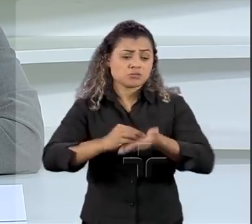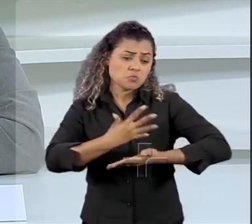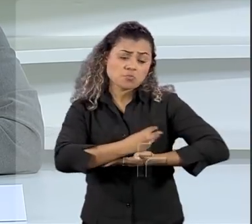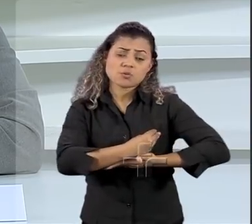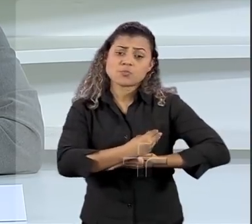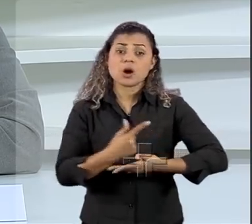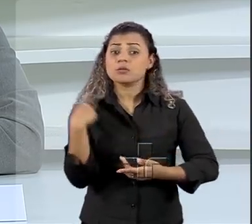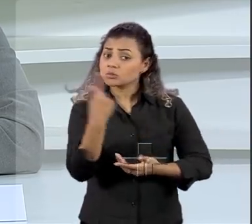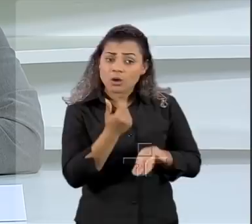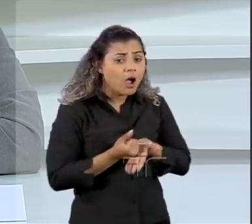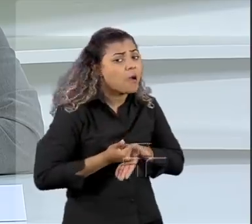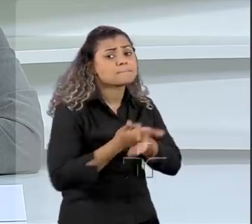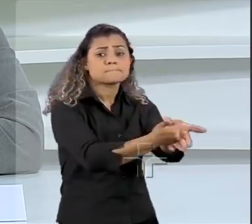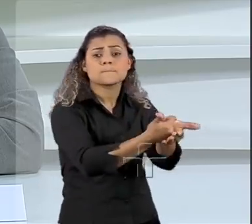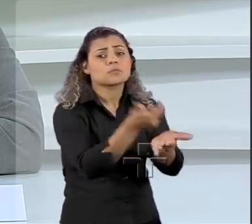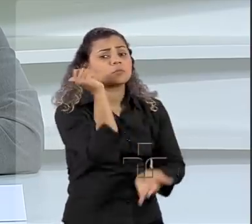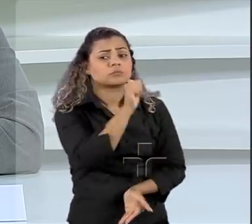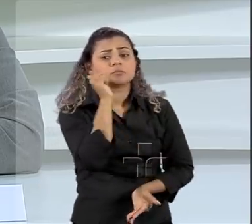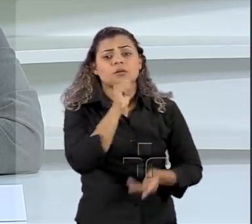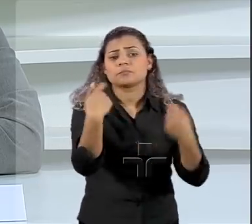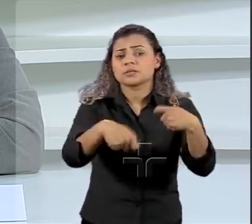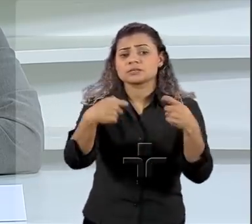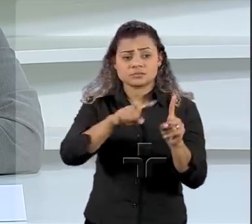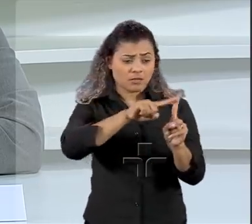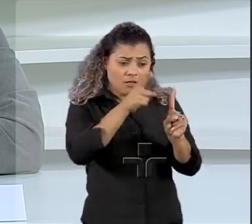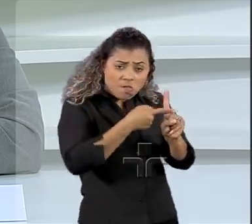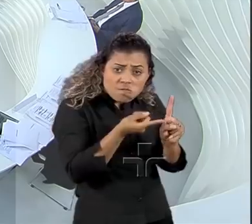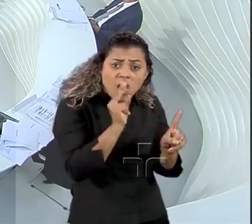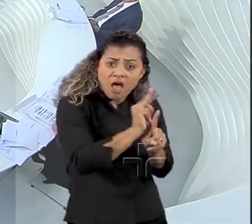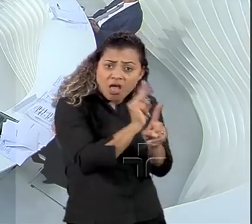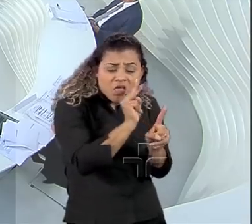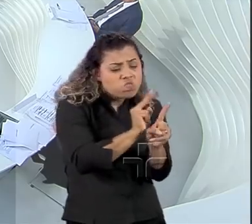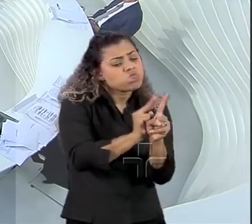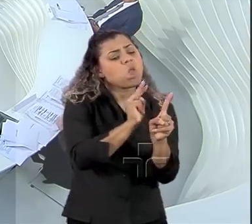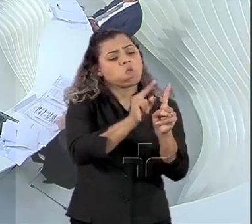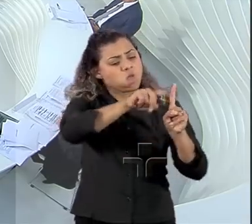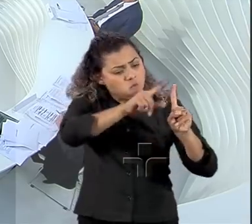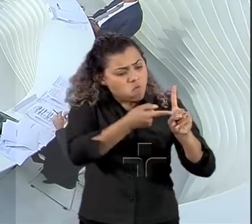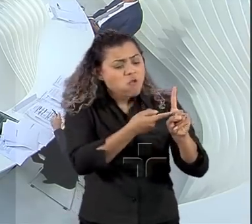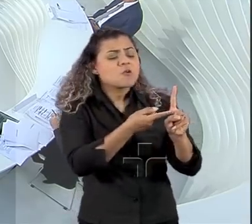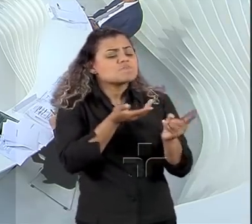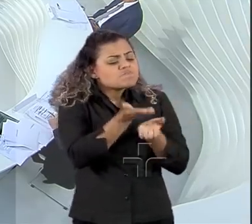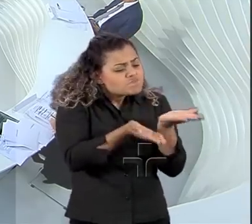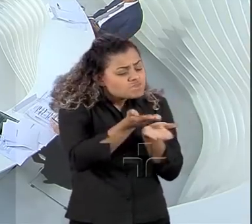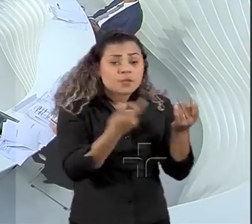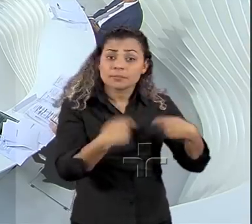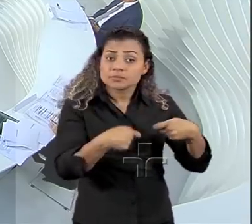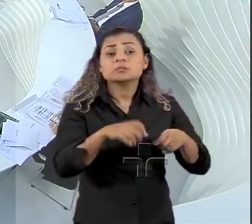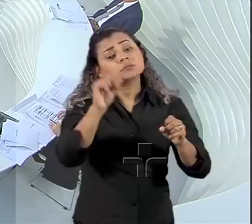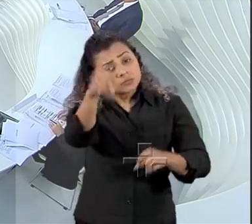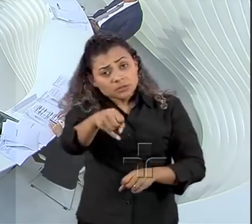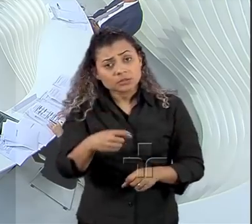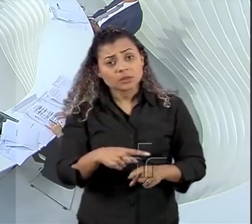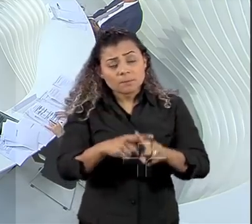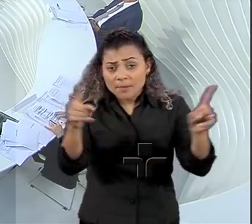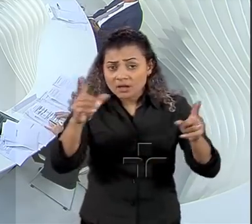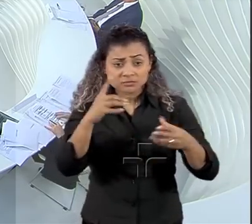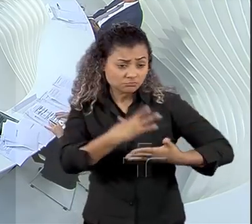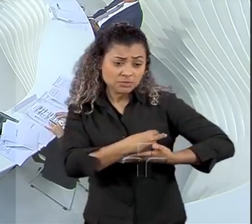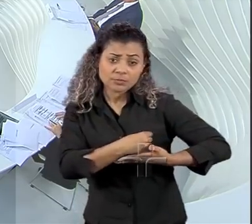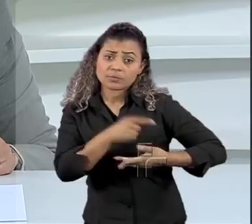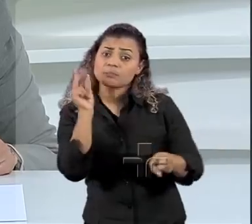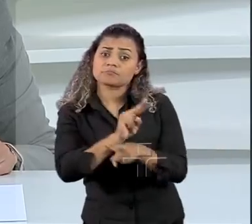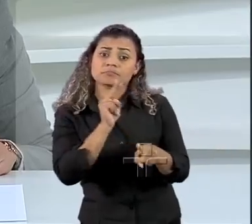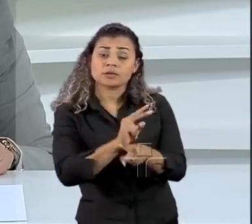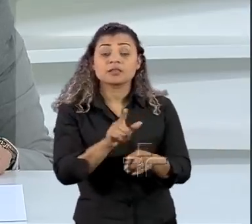que dar apoio às mulheres, então tem que ter pré-natal, mas a gente precisa começar a discutir. Então, quando eu falo que saúde é uma coisa mais ampla, eu preciso discutir a